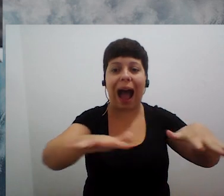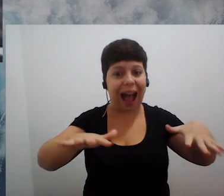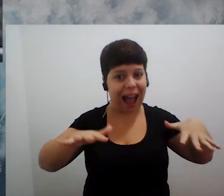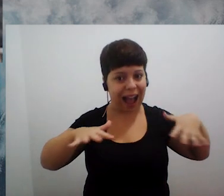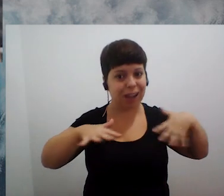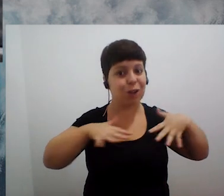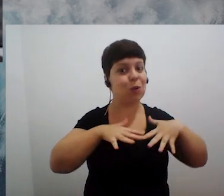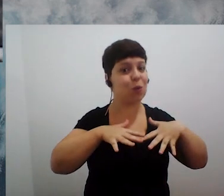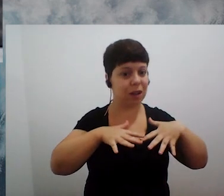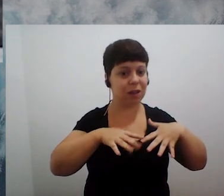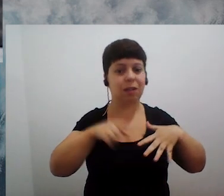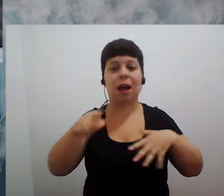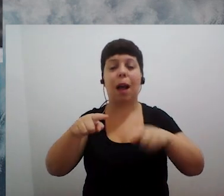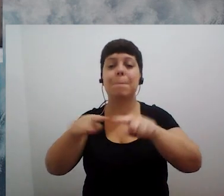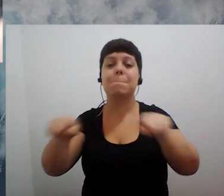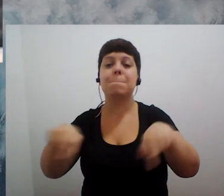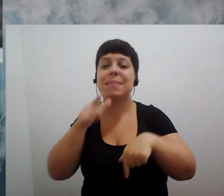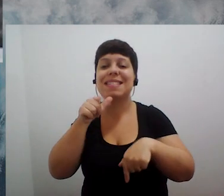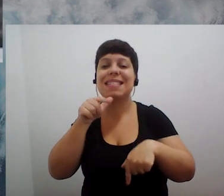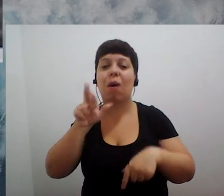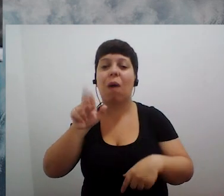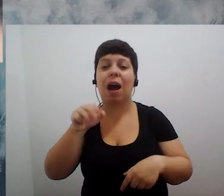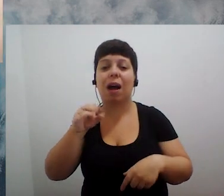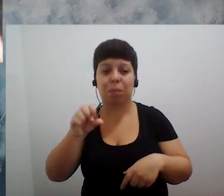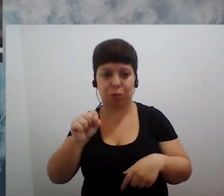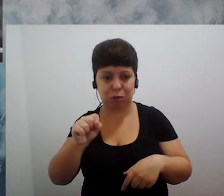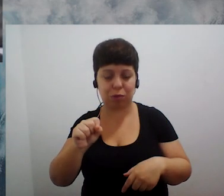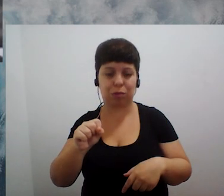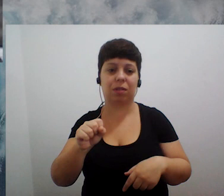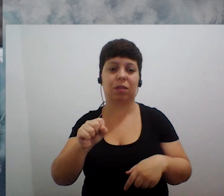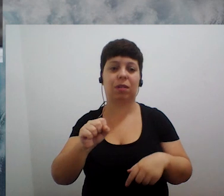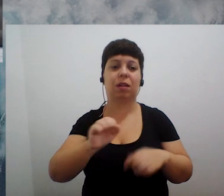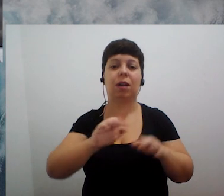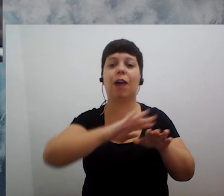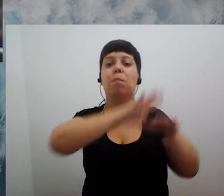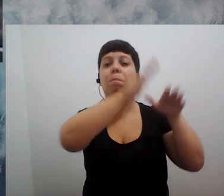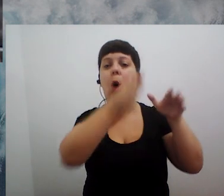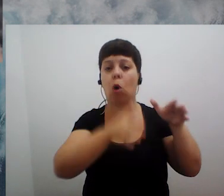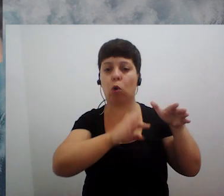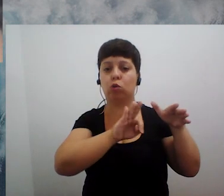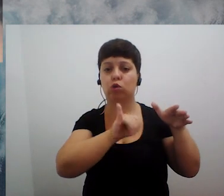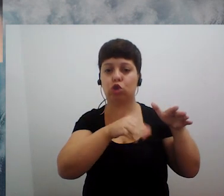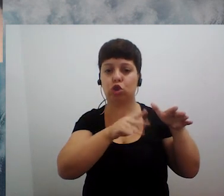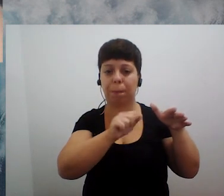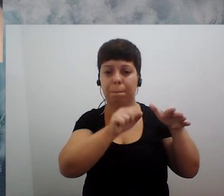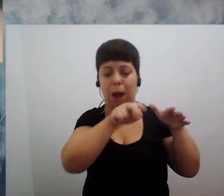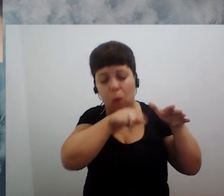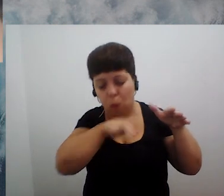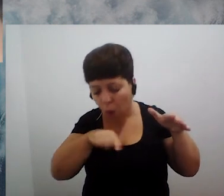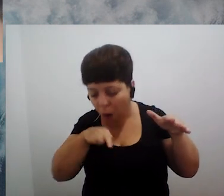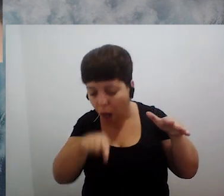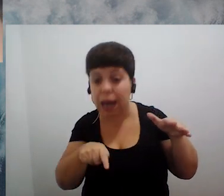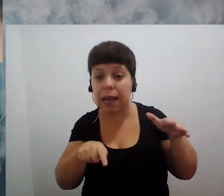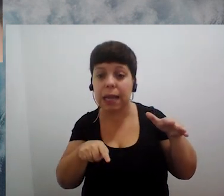muita água. No Piscinão de Ramos, a gente tinha a Praia de Ramos. No final do Morro do Timbal, chegando ali